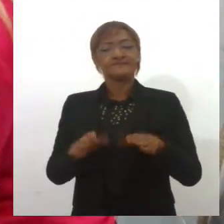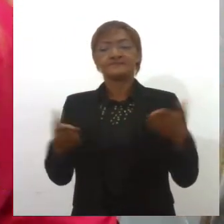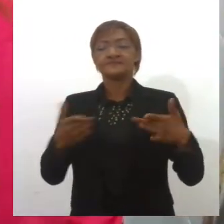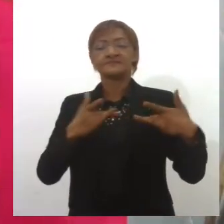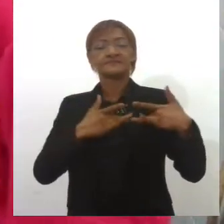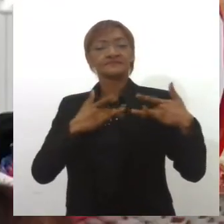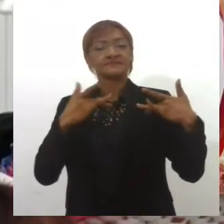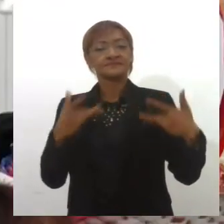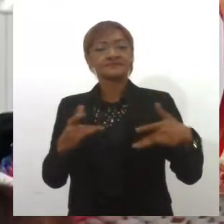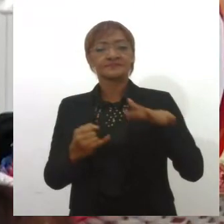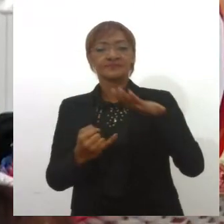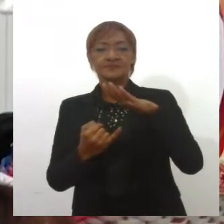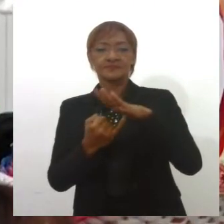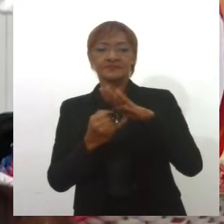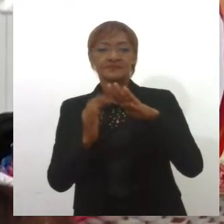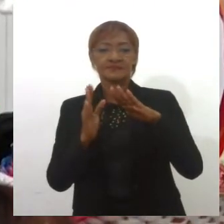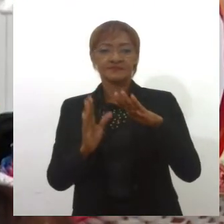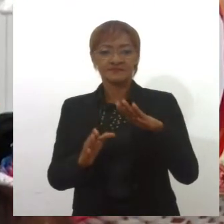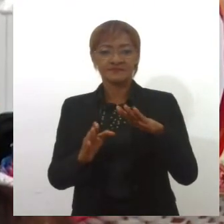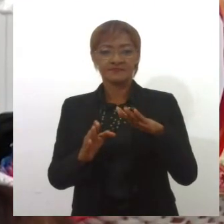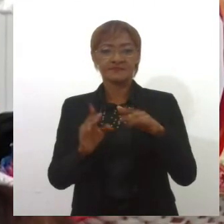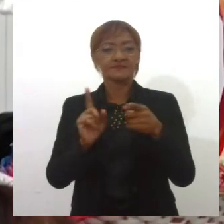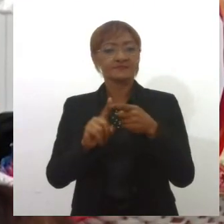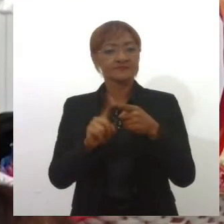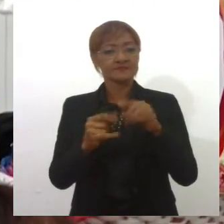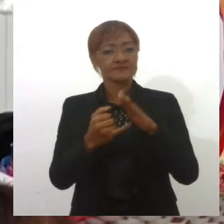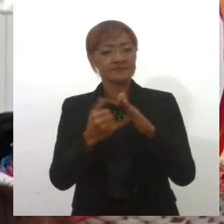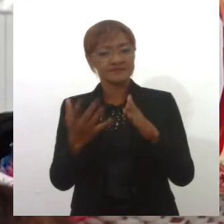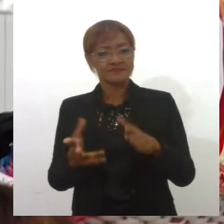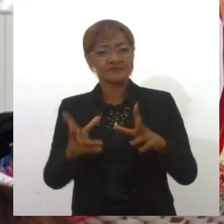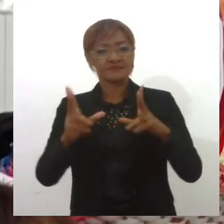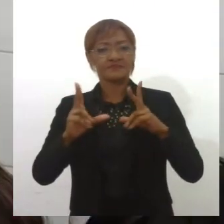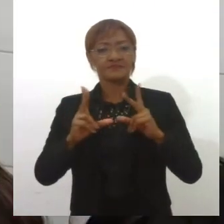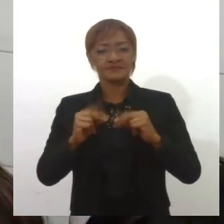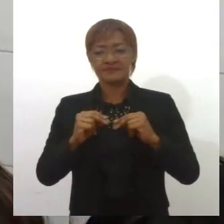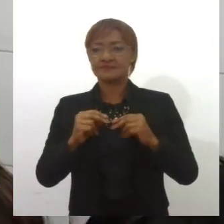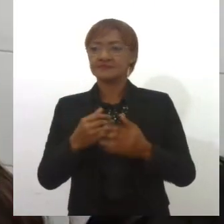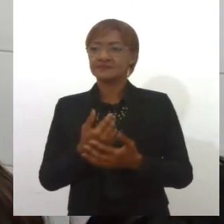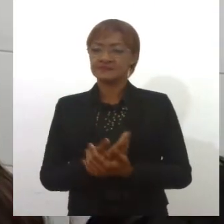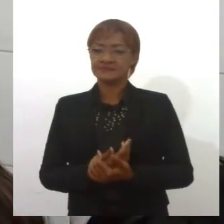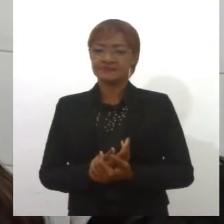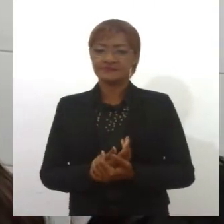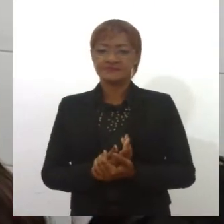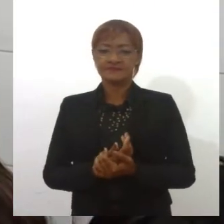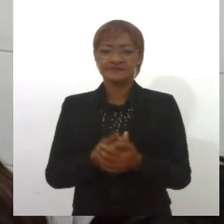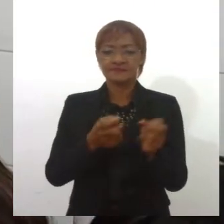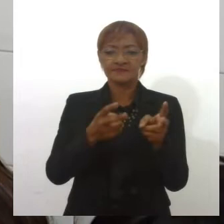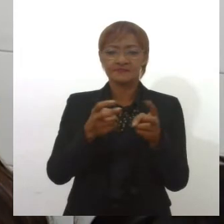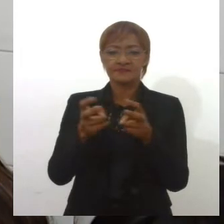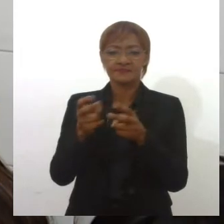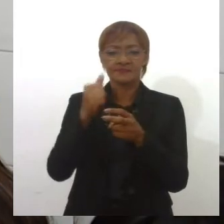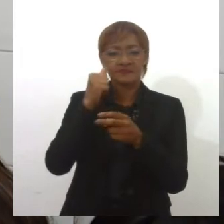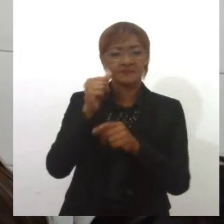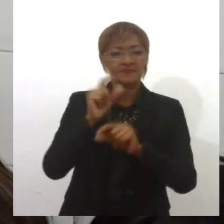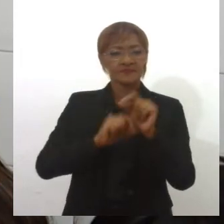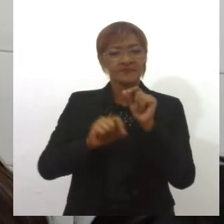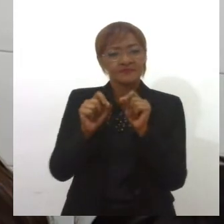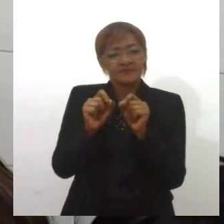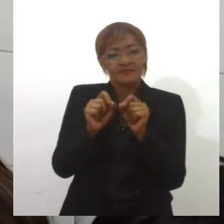da instituição. E mesmo como voluntária, ela recebe bastante aqui. Eu vi a necessidade das meninas, assim que elas